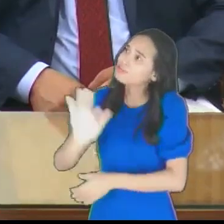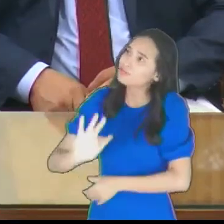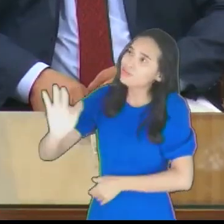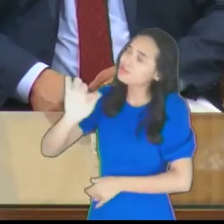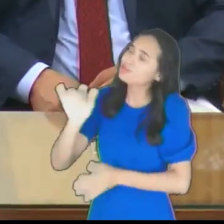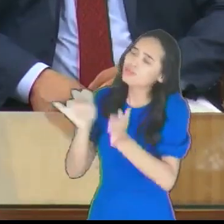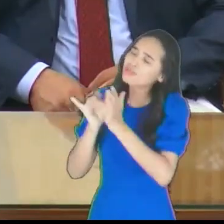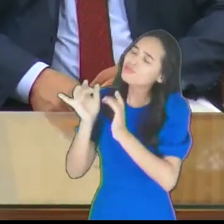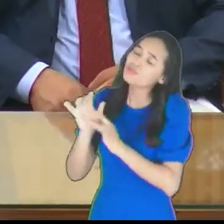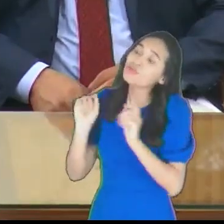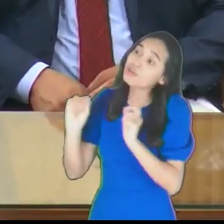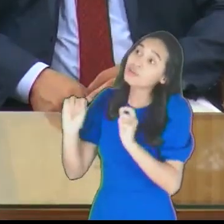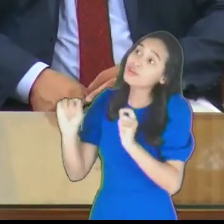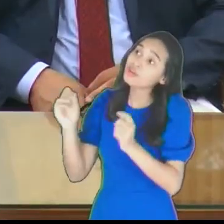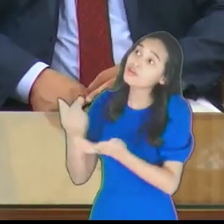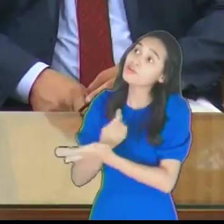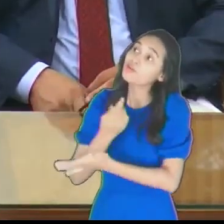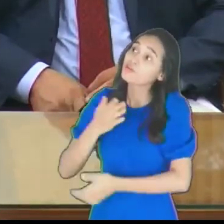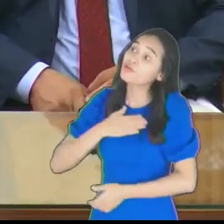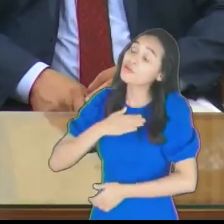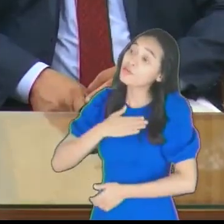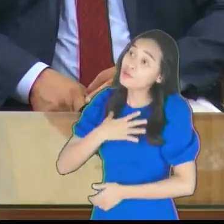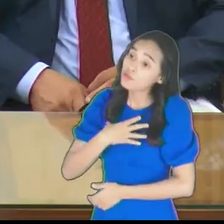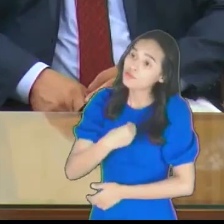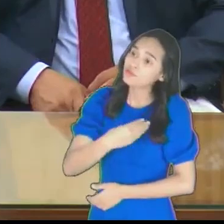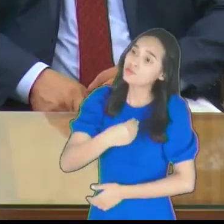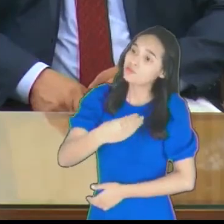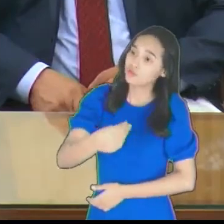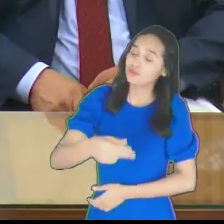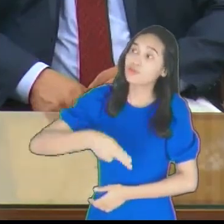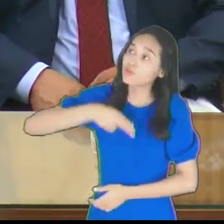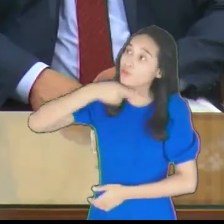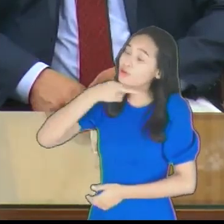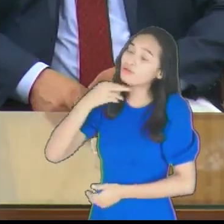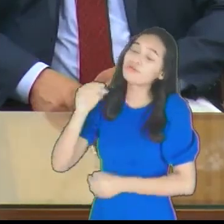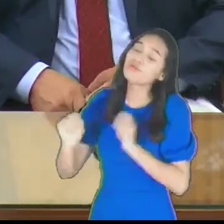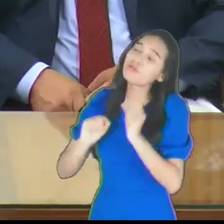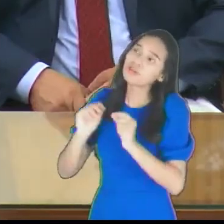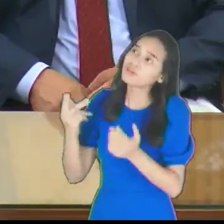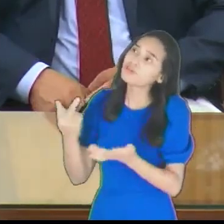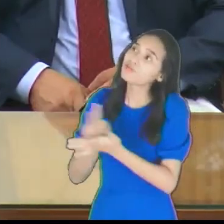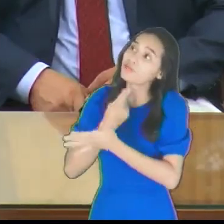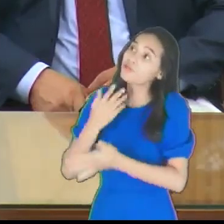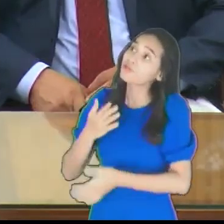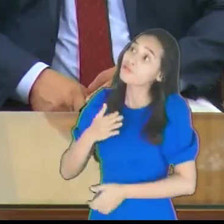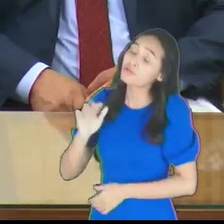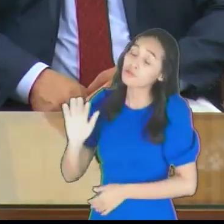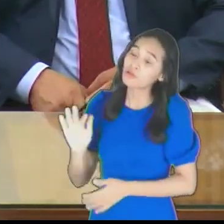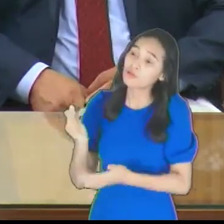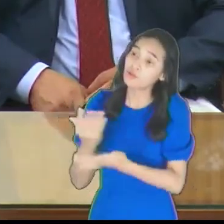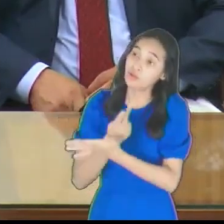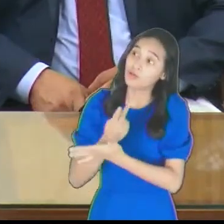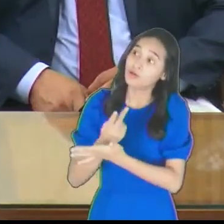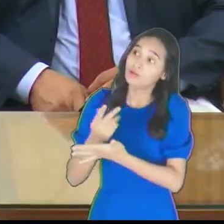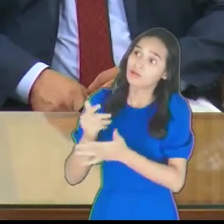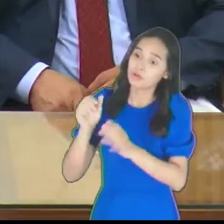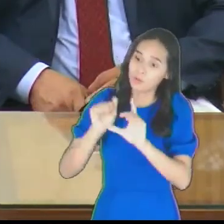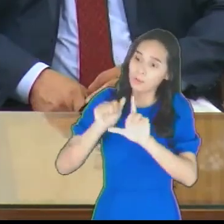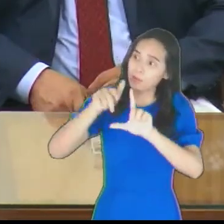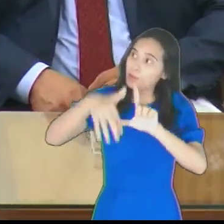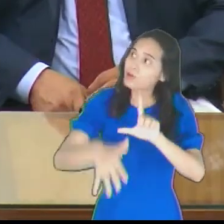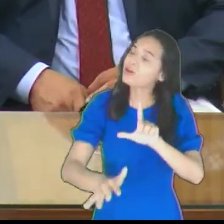que é que vai ser dos meus filhos, dos meus netos e dos meus bisnetos com o que está acontecendo nas mídias, com o que